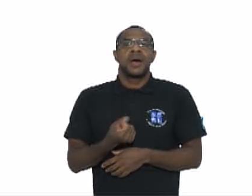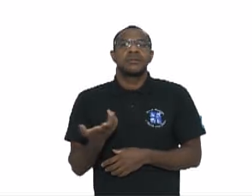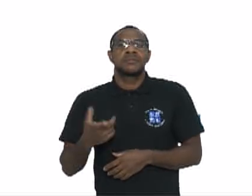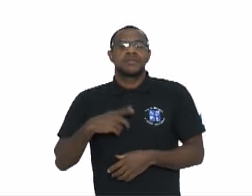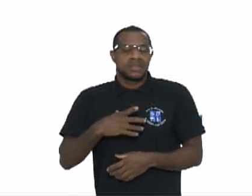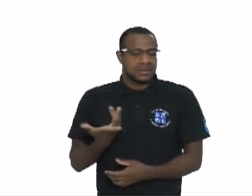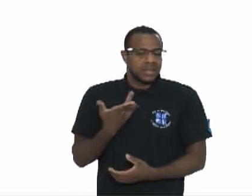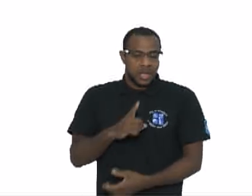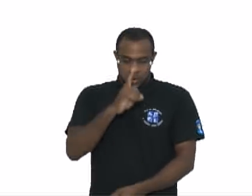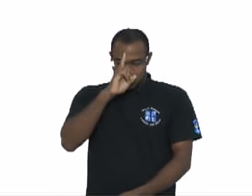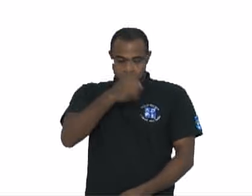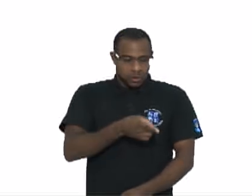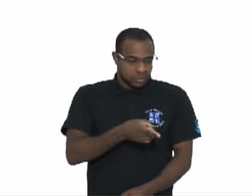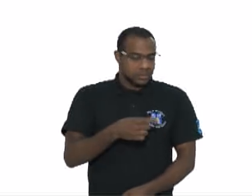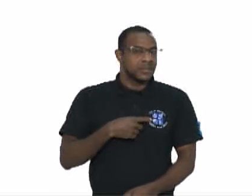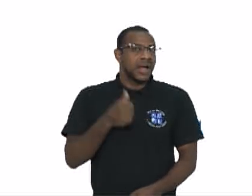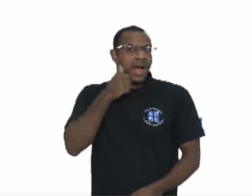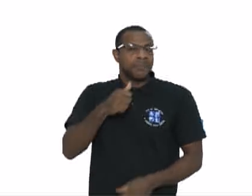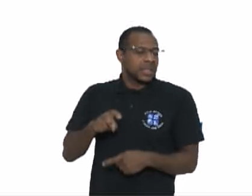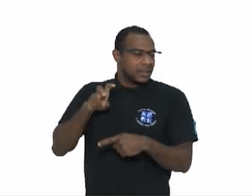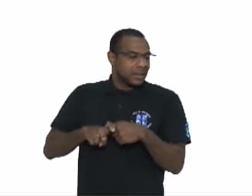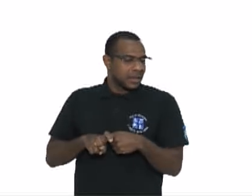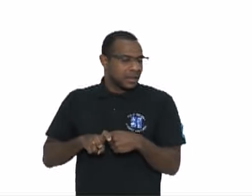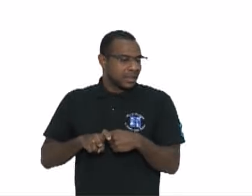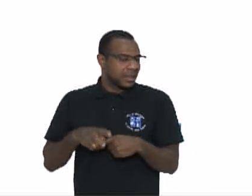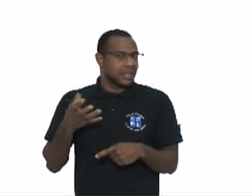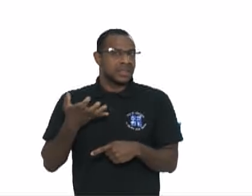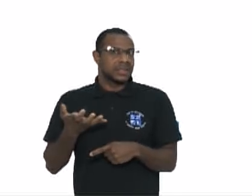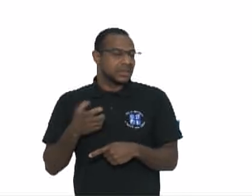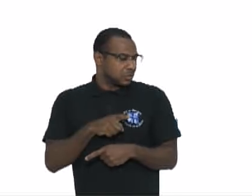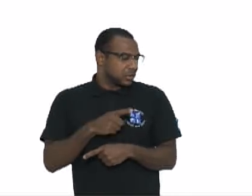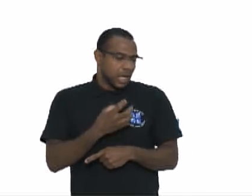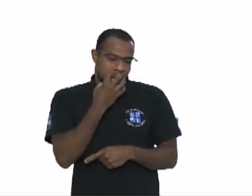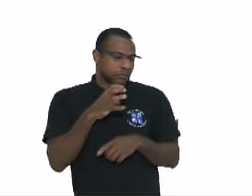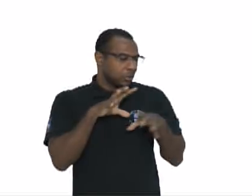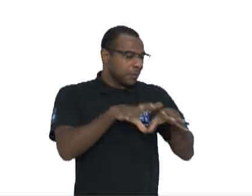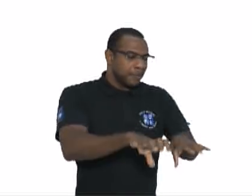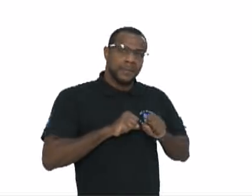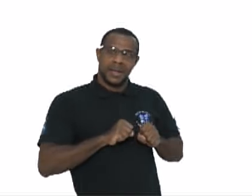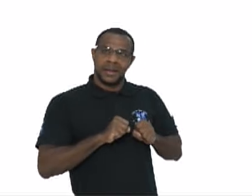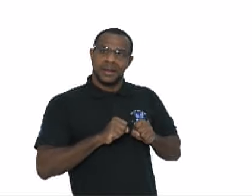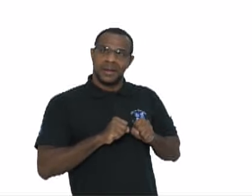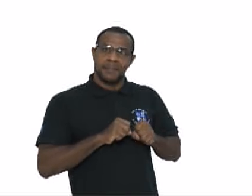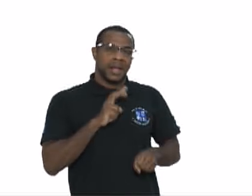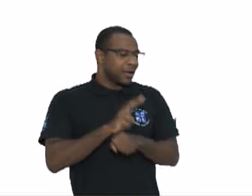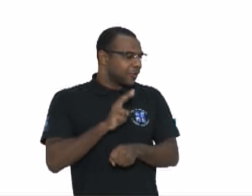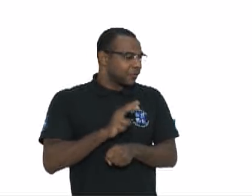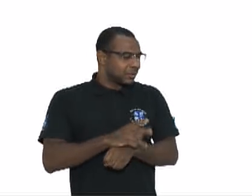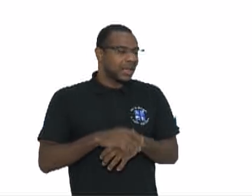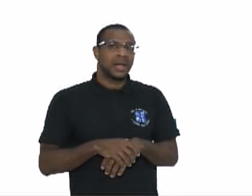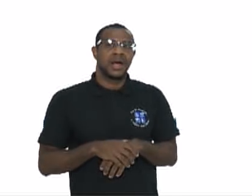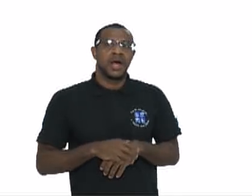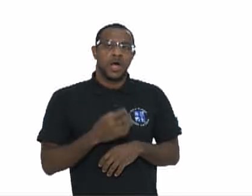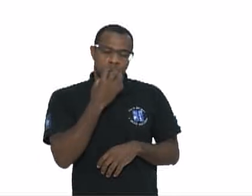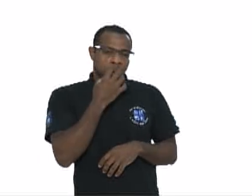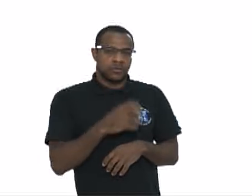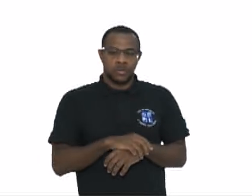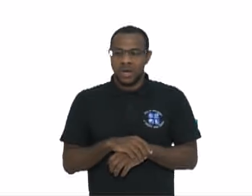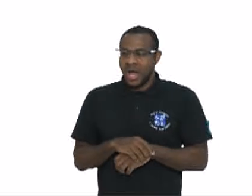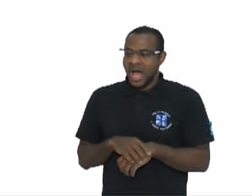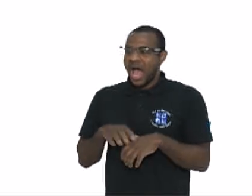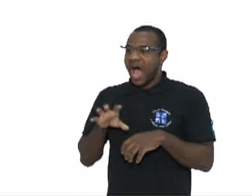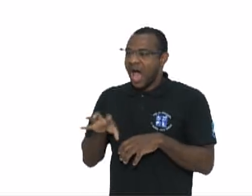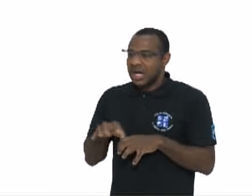ser, lá estava a menina que viera ao mundo para ter aquele cachorro. Ele fremia suavemente, sem